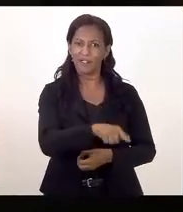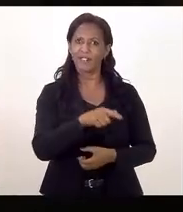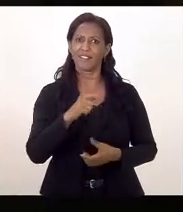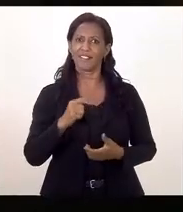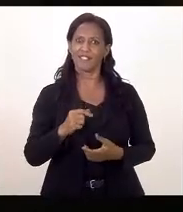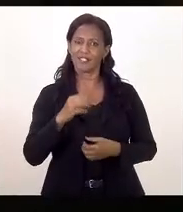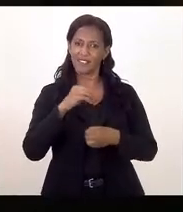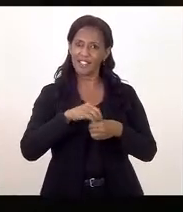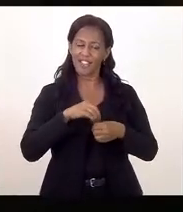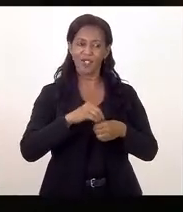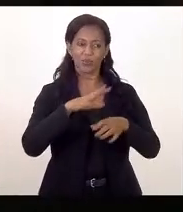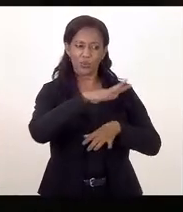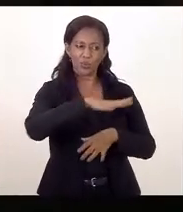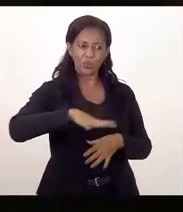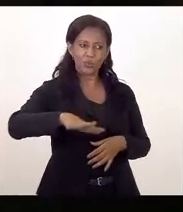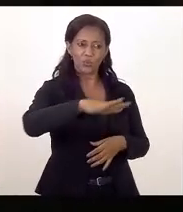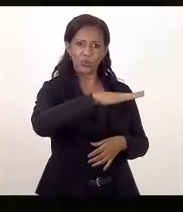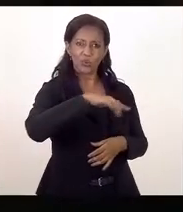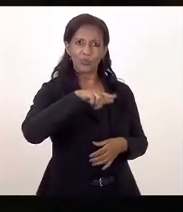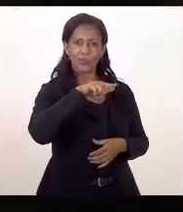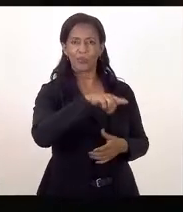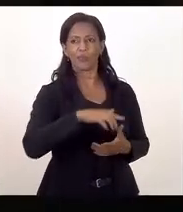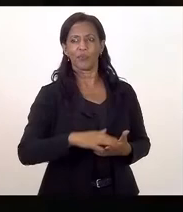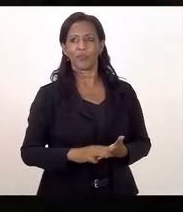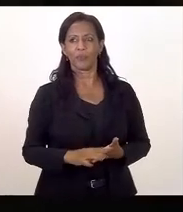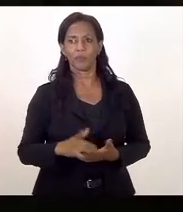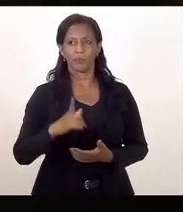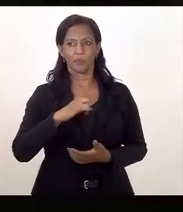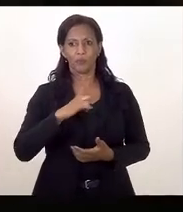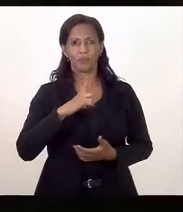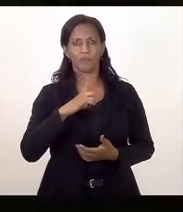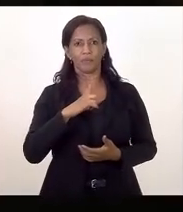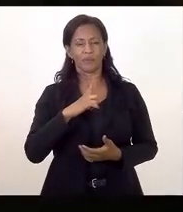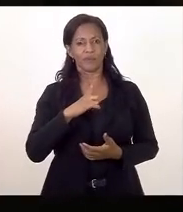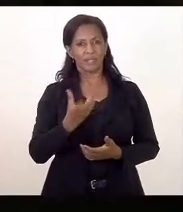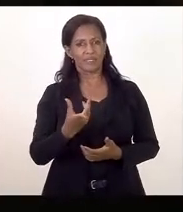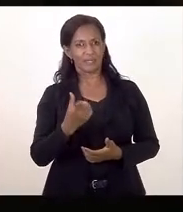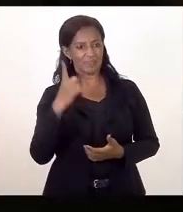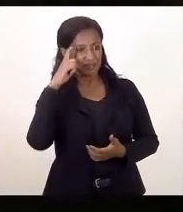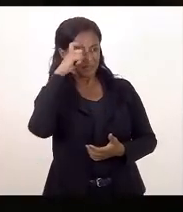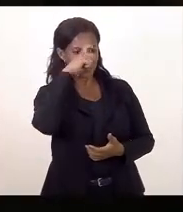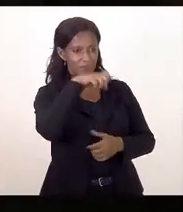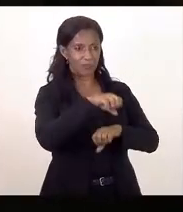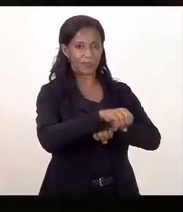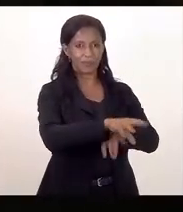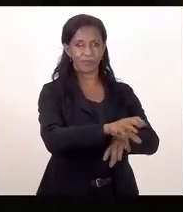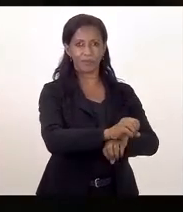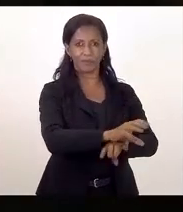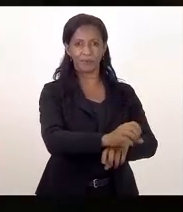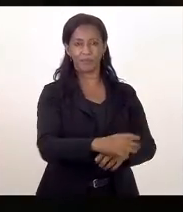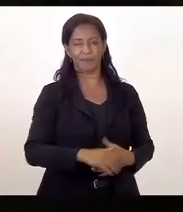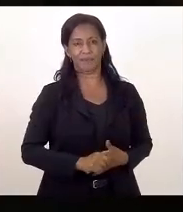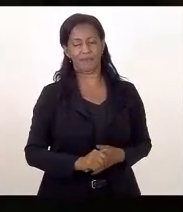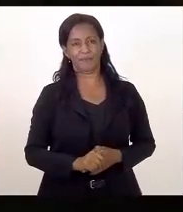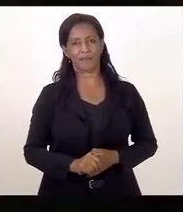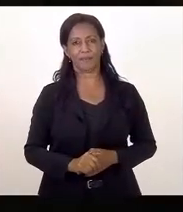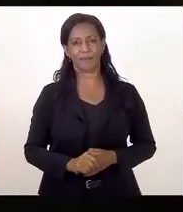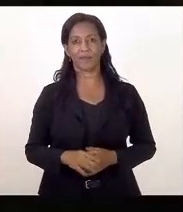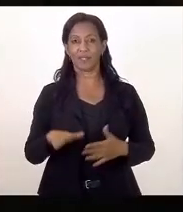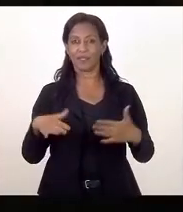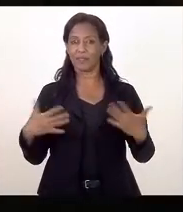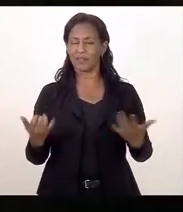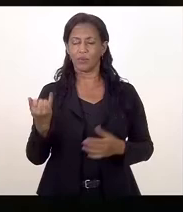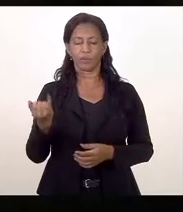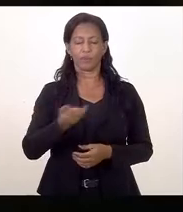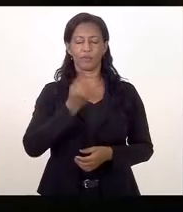dentro de espaços que têm a vulnerabilidade educacional de maneira muito fragrante. Então, foi